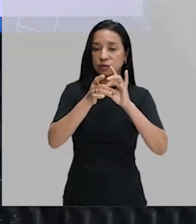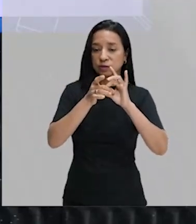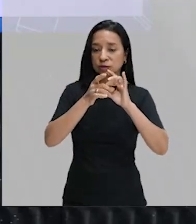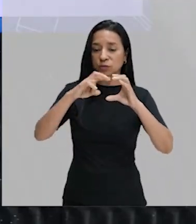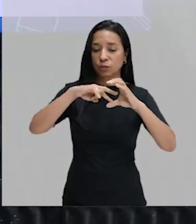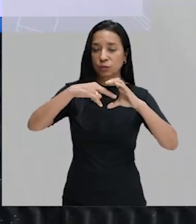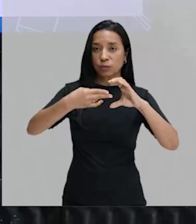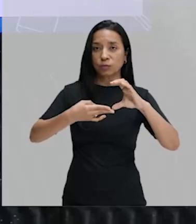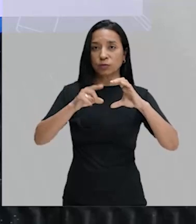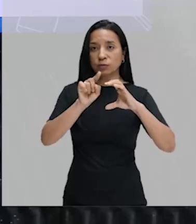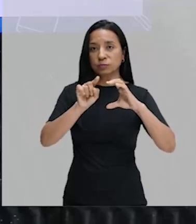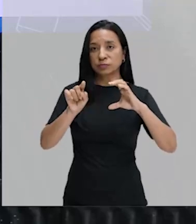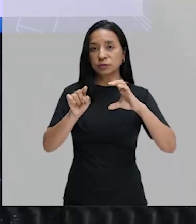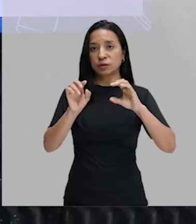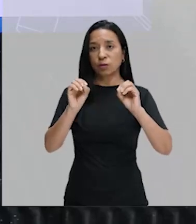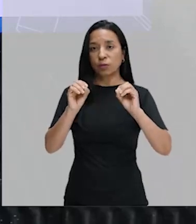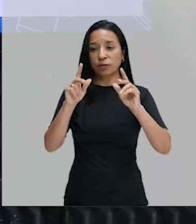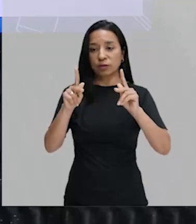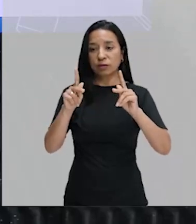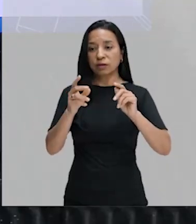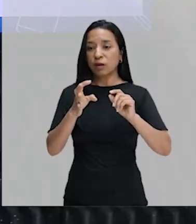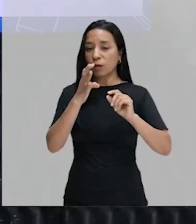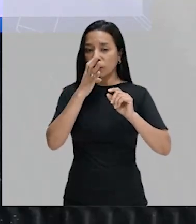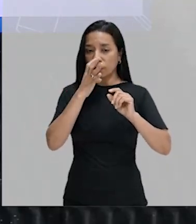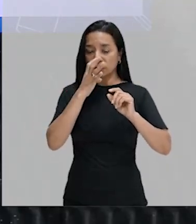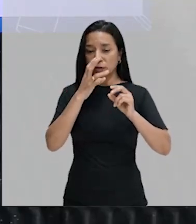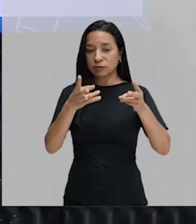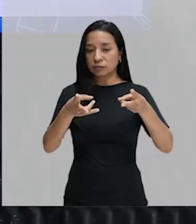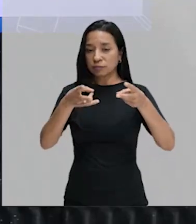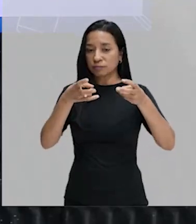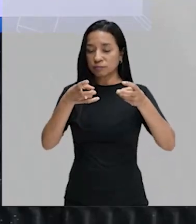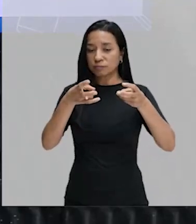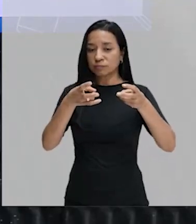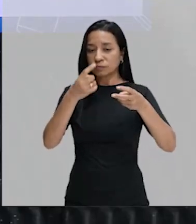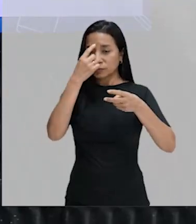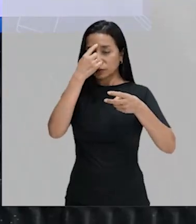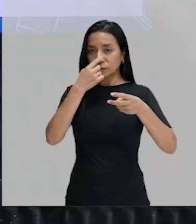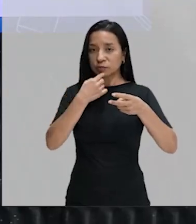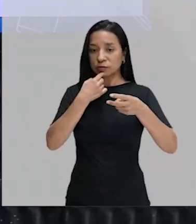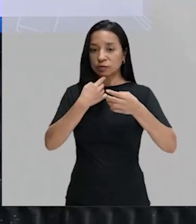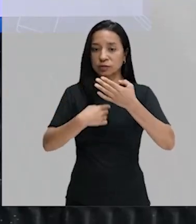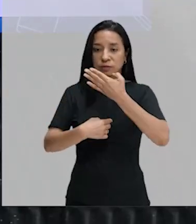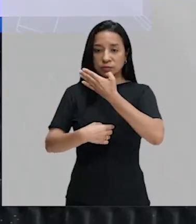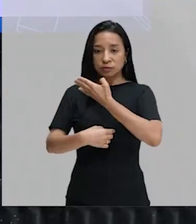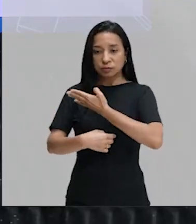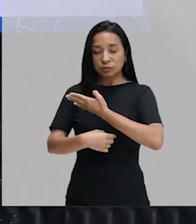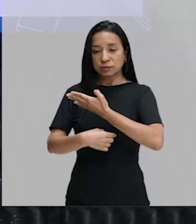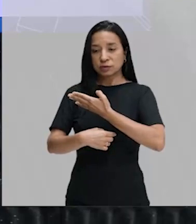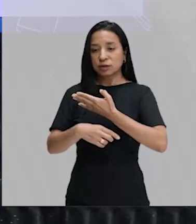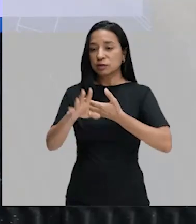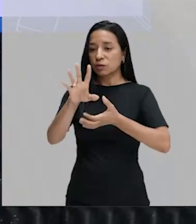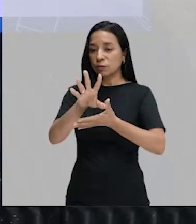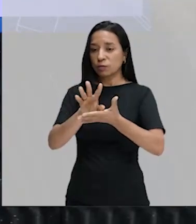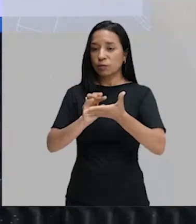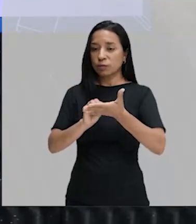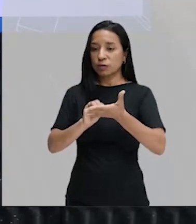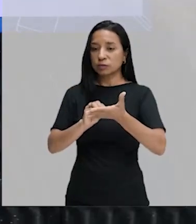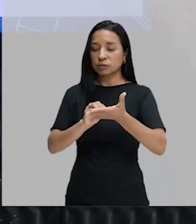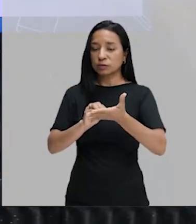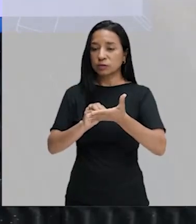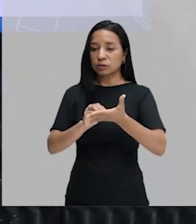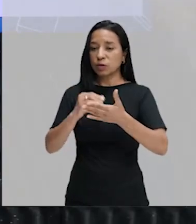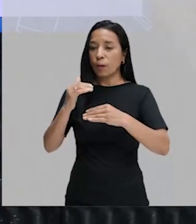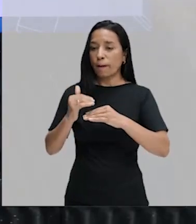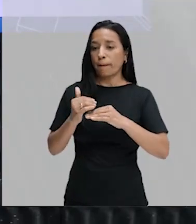Z. Ok? Observe a imagem que representa o padrão de dominância desses genes